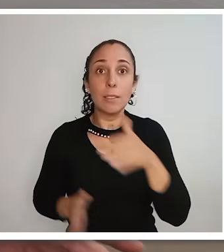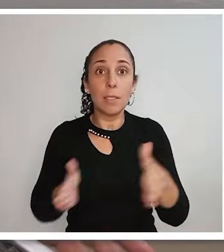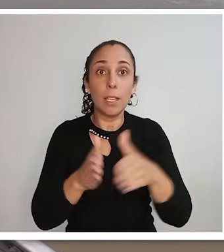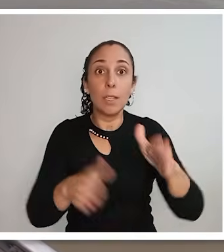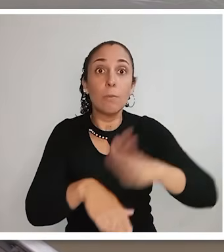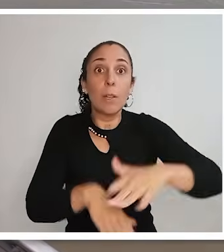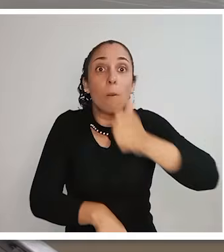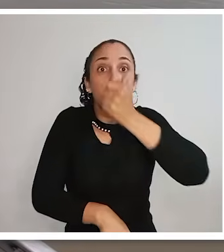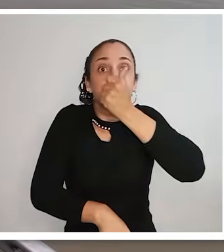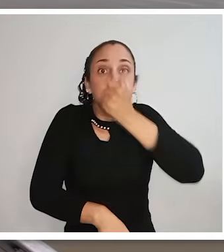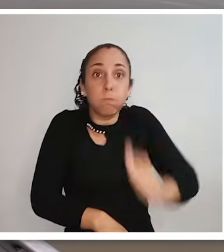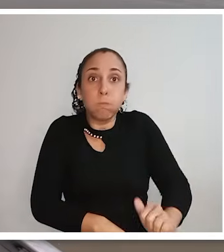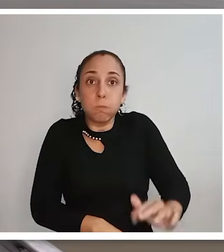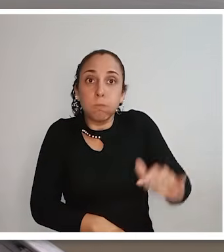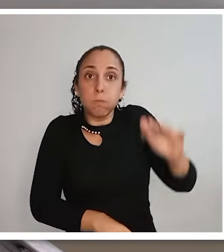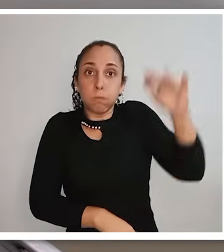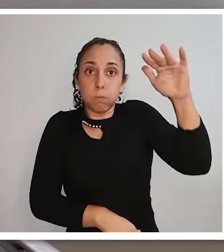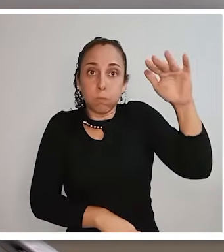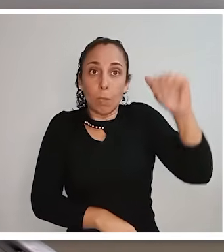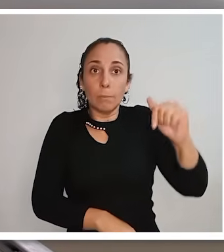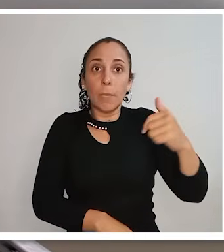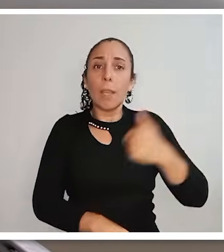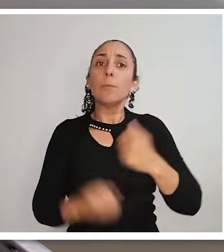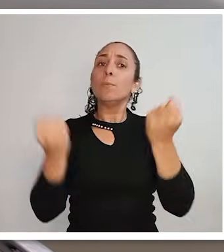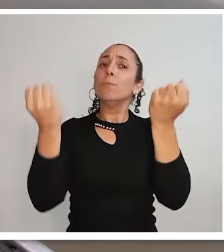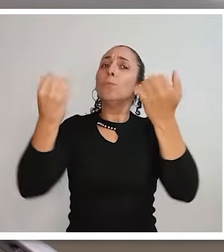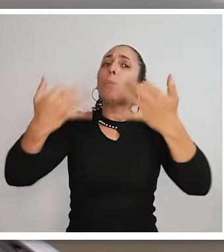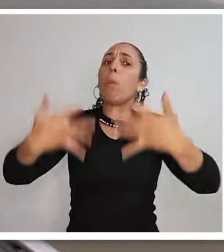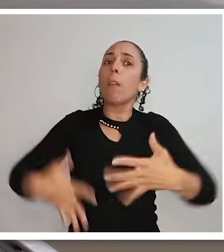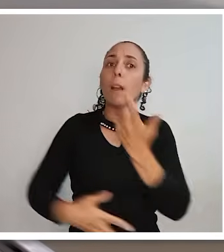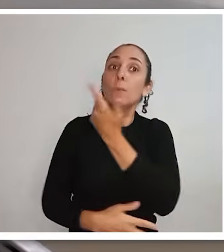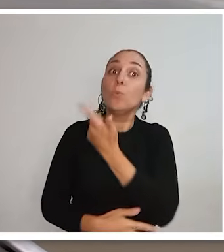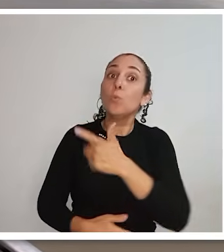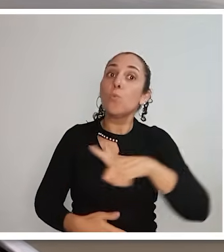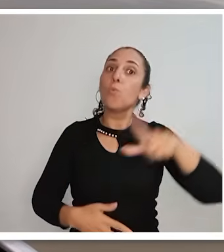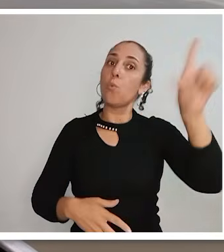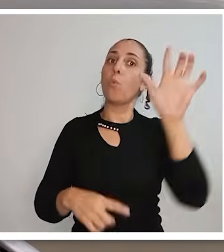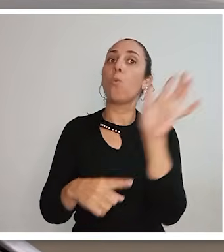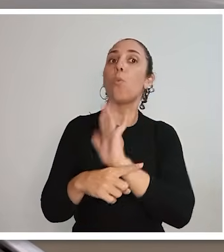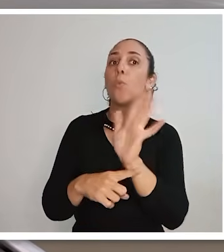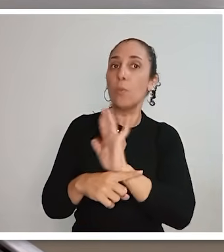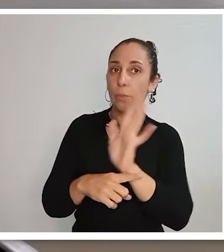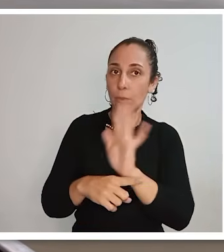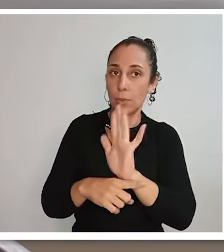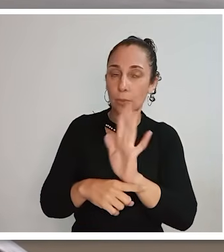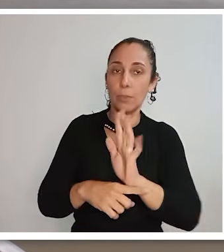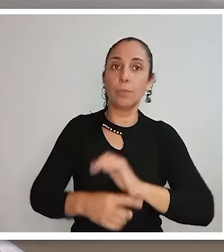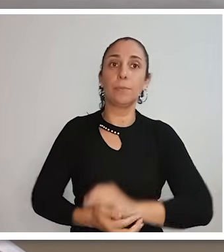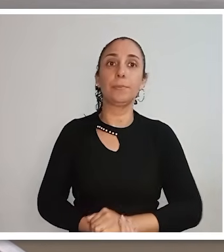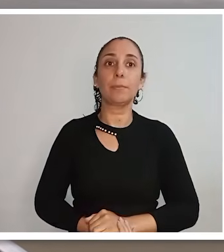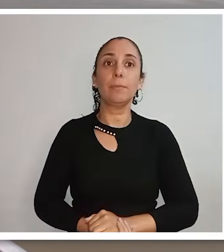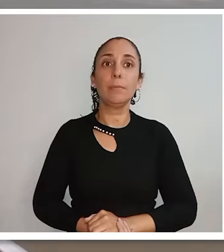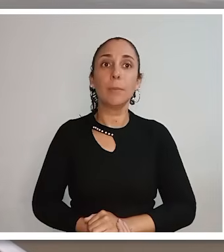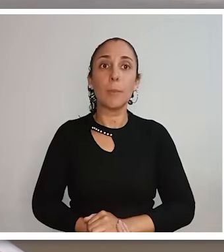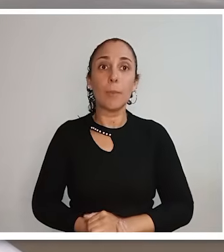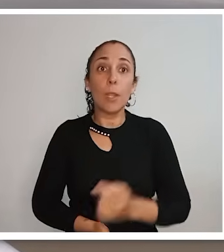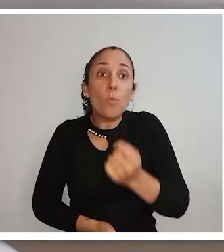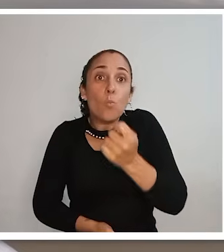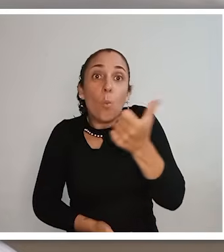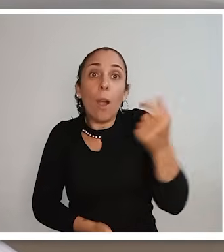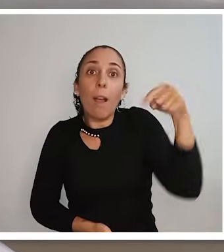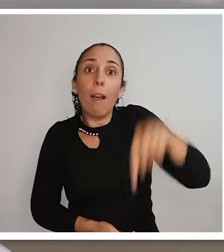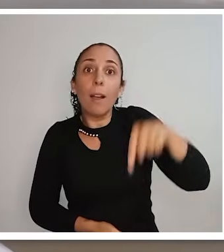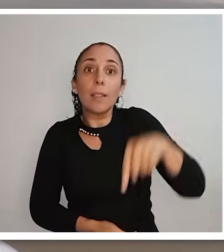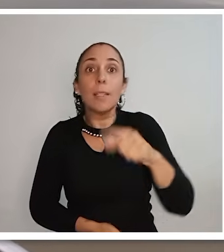em diante, pessoal, o Rio Paraíba do Sul, ele fica com muito mais volume. E ele era para ser maior ainda, mas isso eu vou contar numa outra